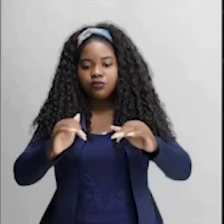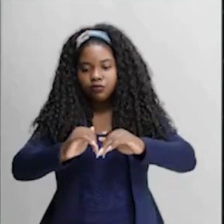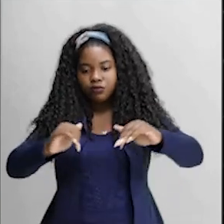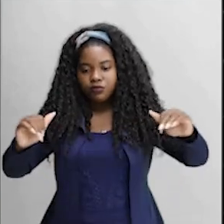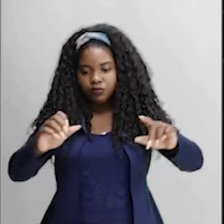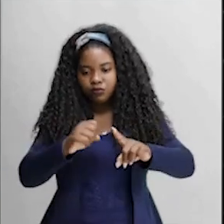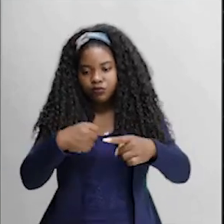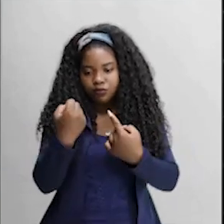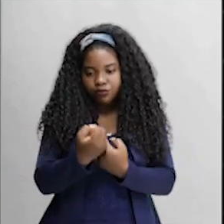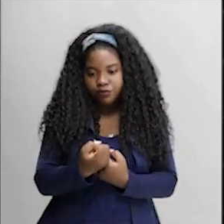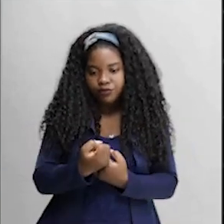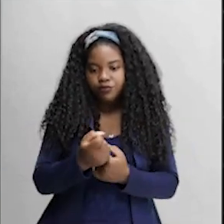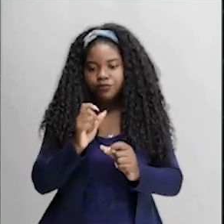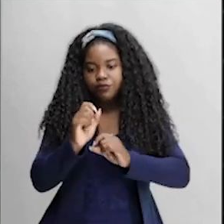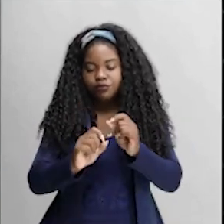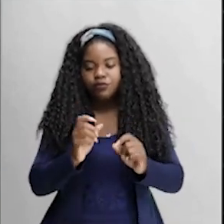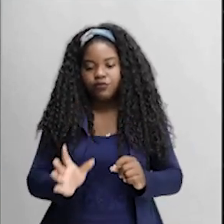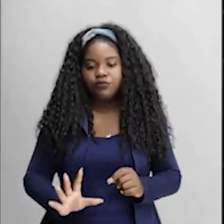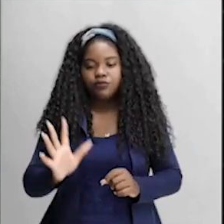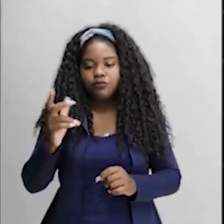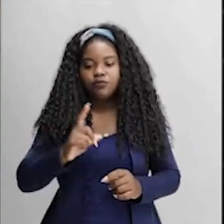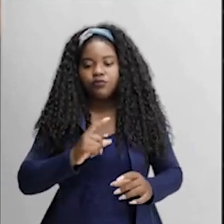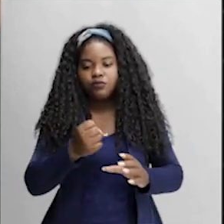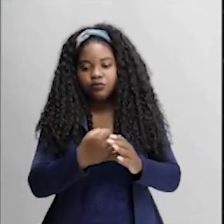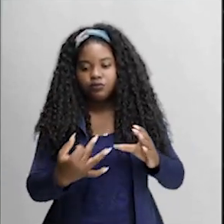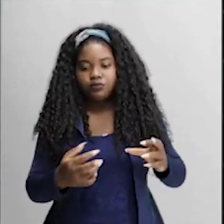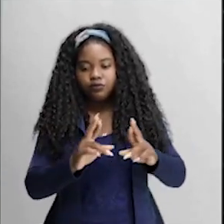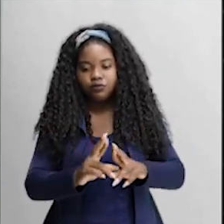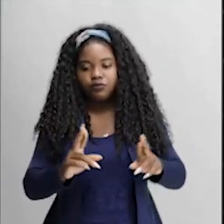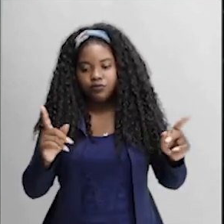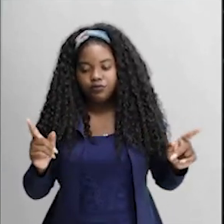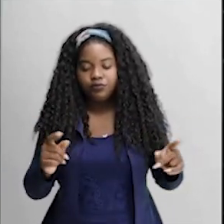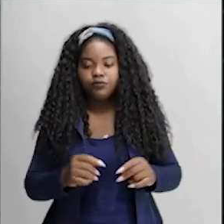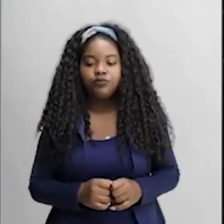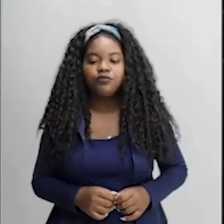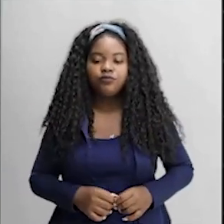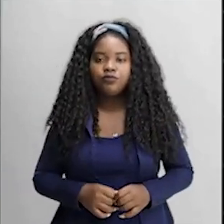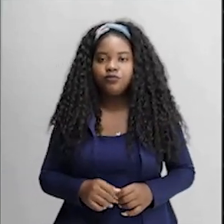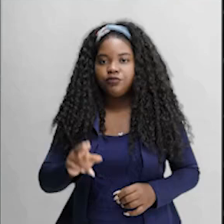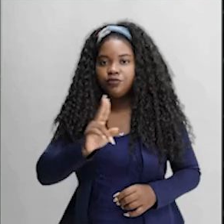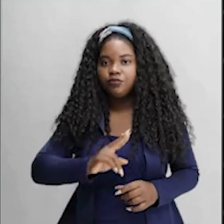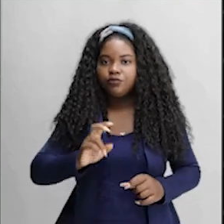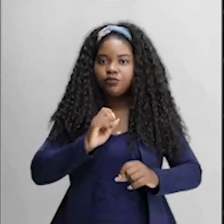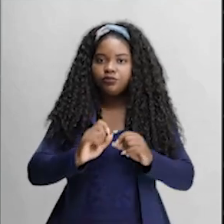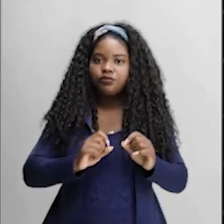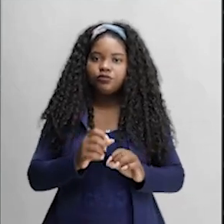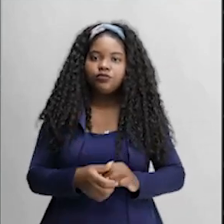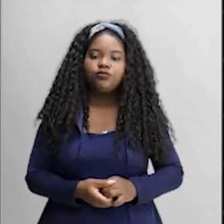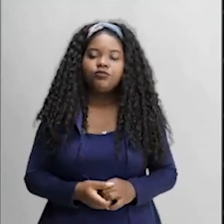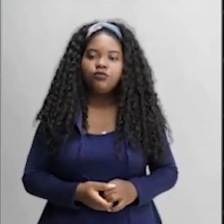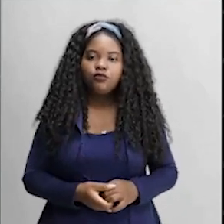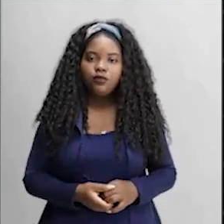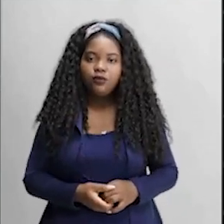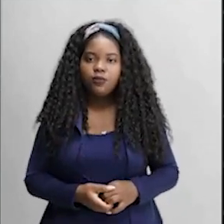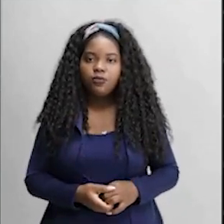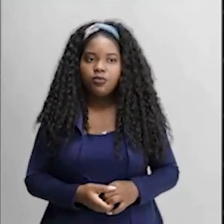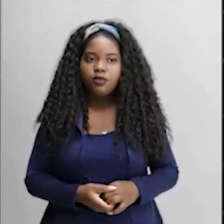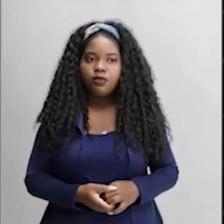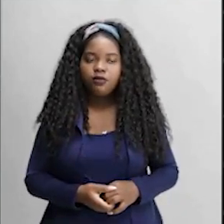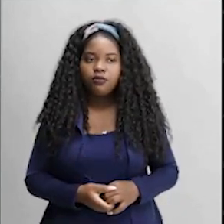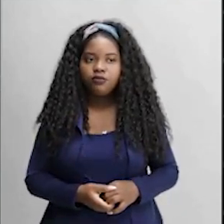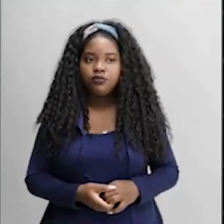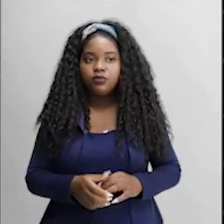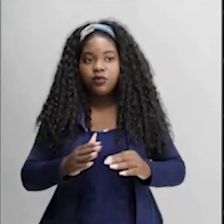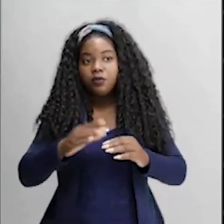quando ela é social, ela entra em caracteres diferentes. Obviamente que eu estou usando estes caracteres que são os